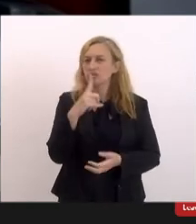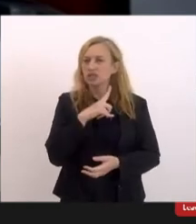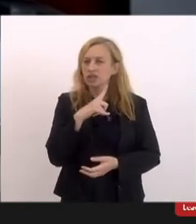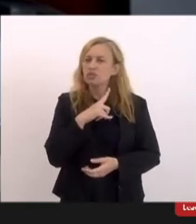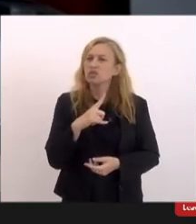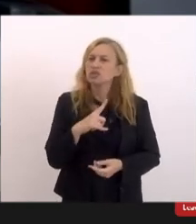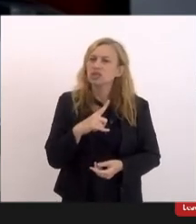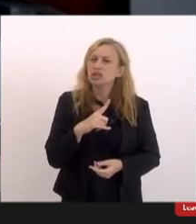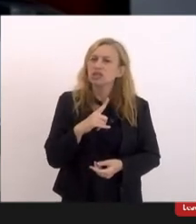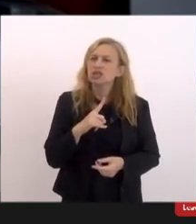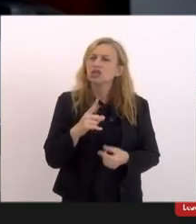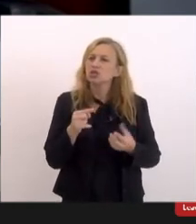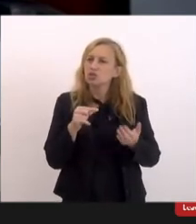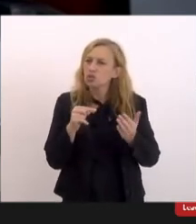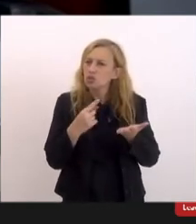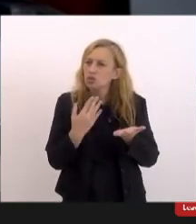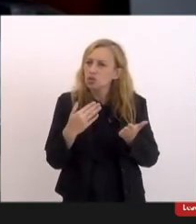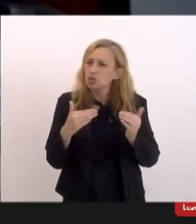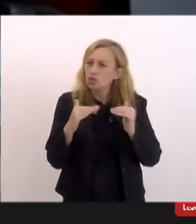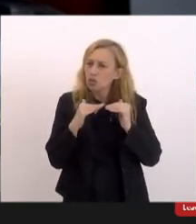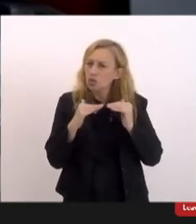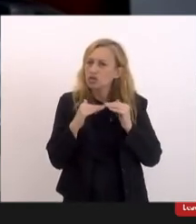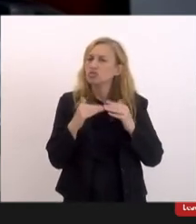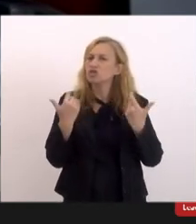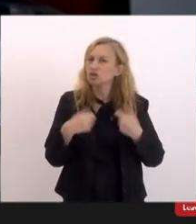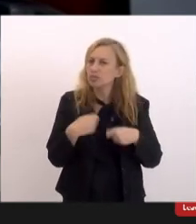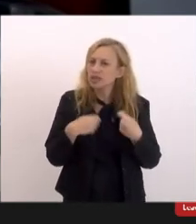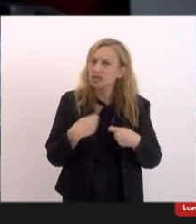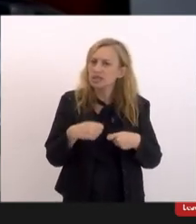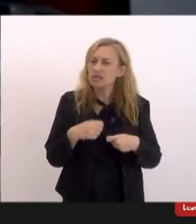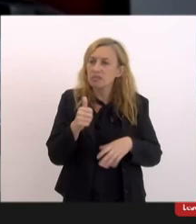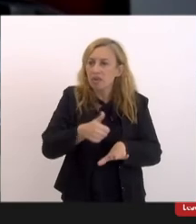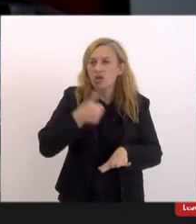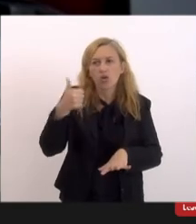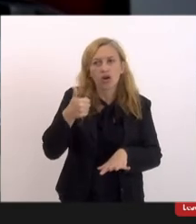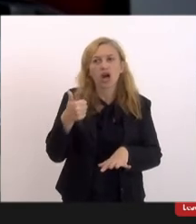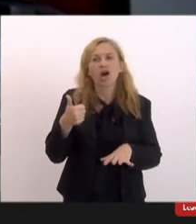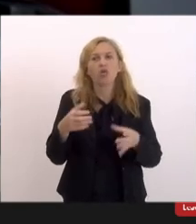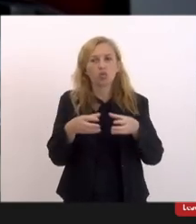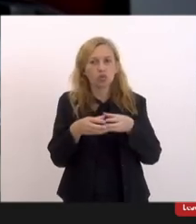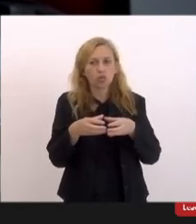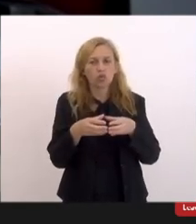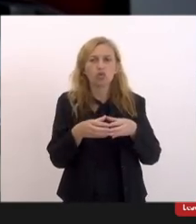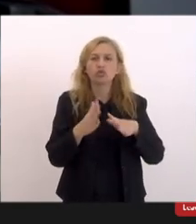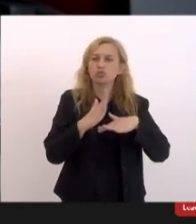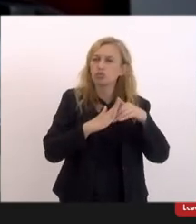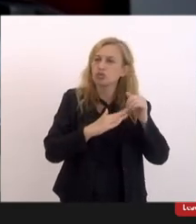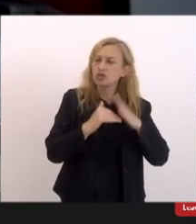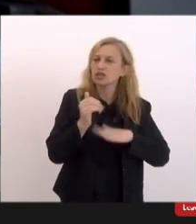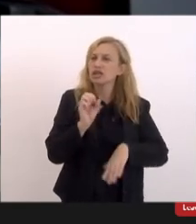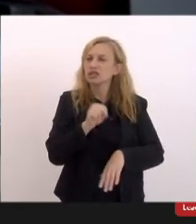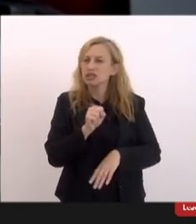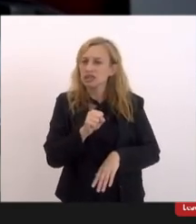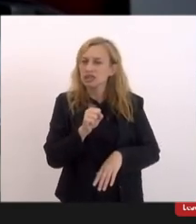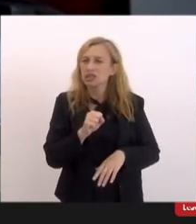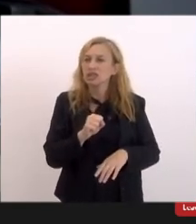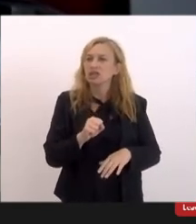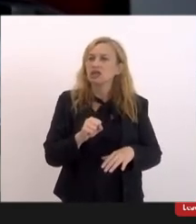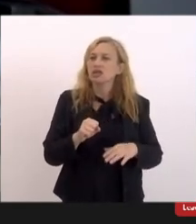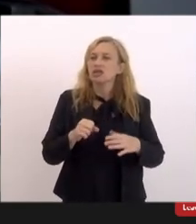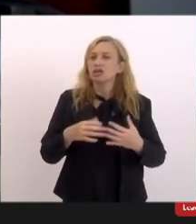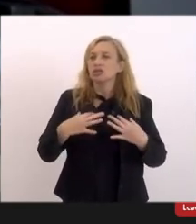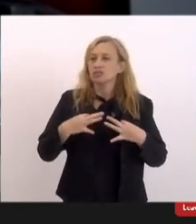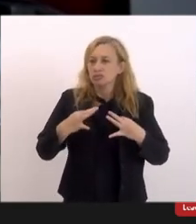mas nós concordamos que a gente precisa dar uma melhorada nesse sentido, e nós podemos fazer isso juntos, estamos abertos aqui a